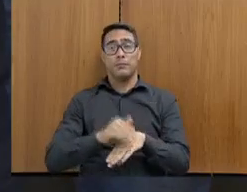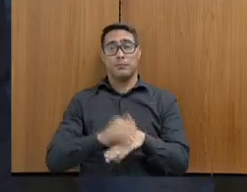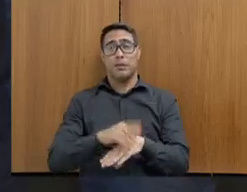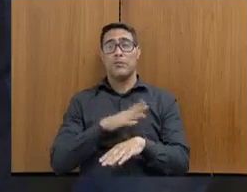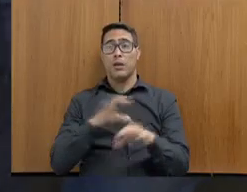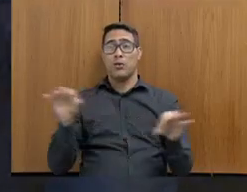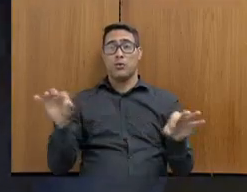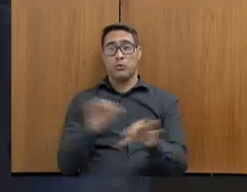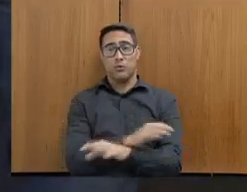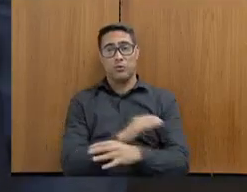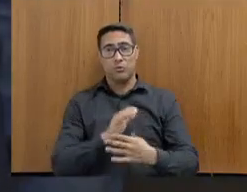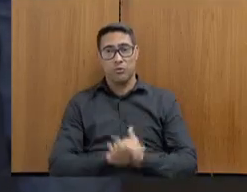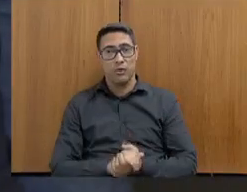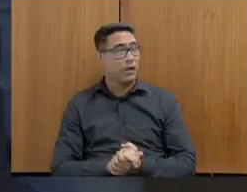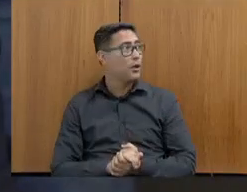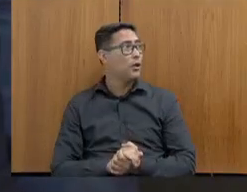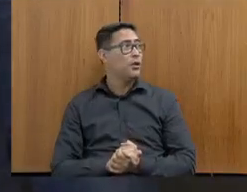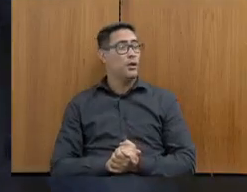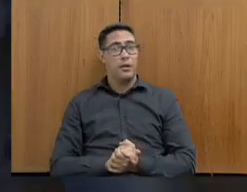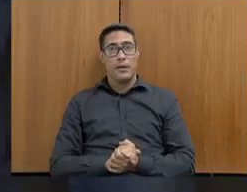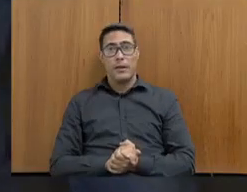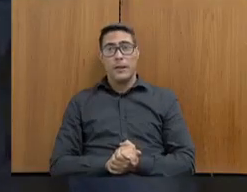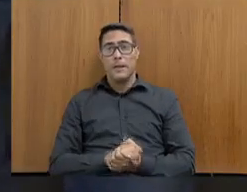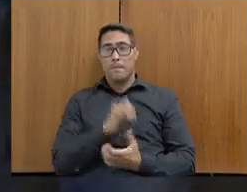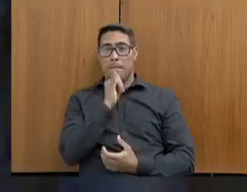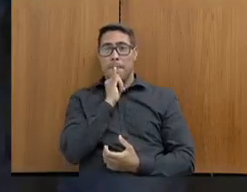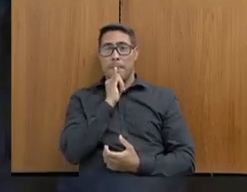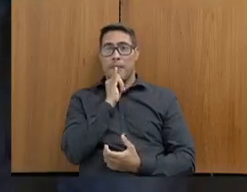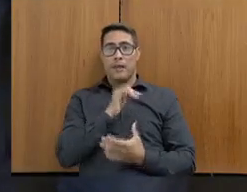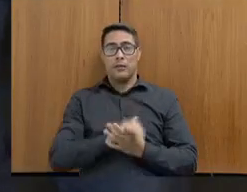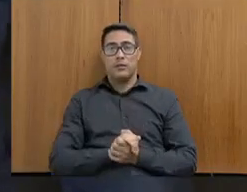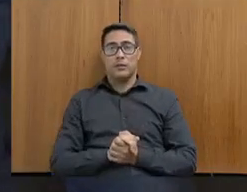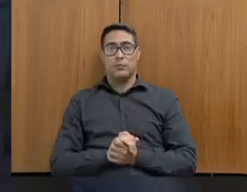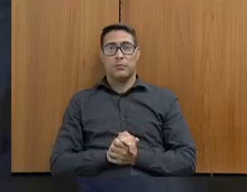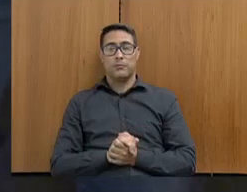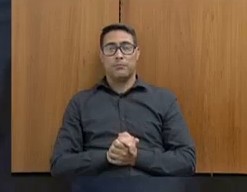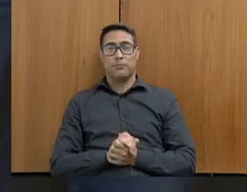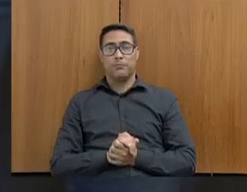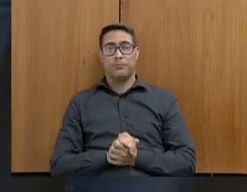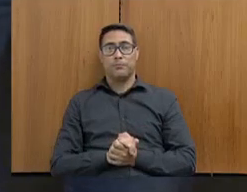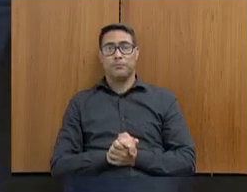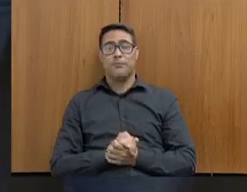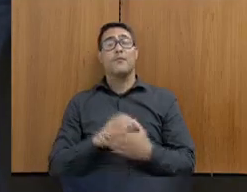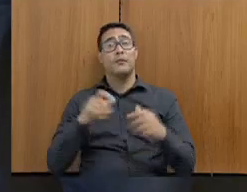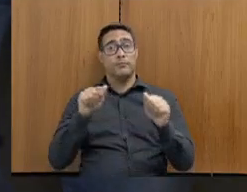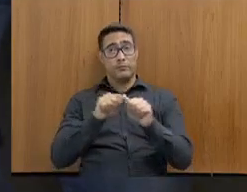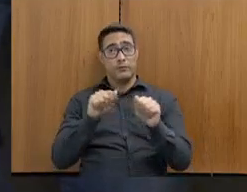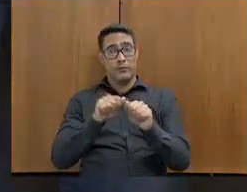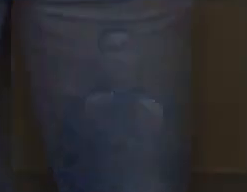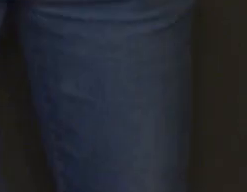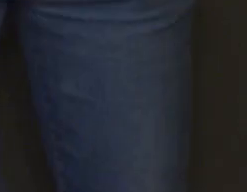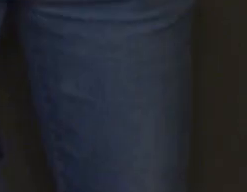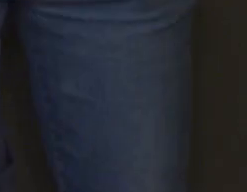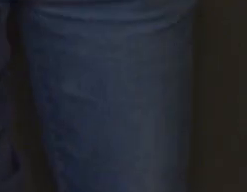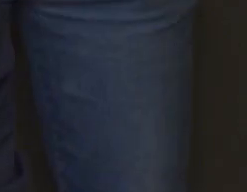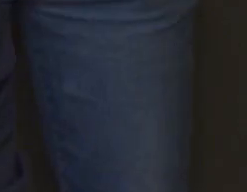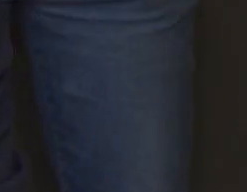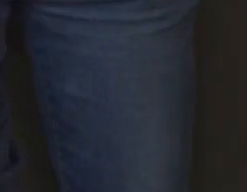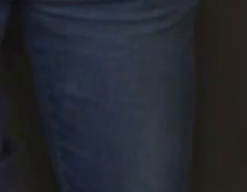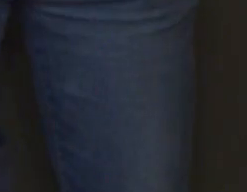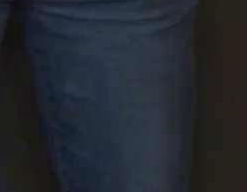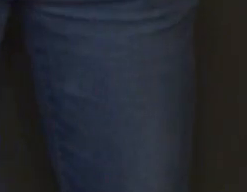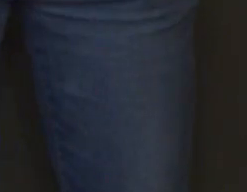Presidente eu gostaria que de fazer aqui uma menção e